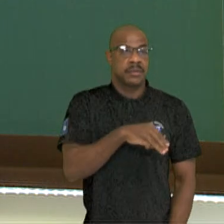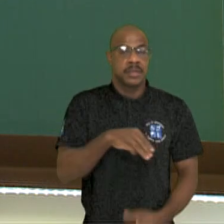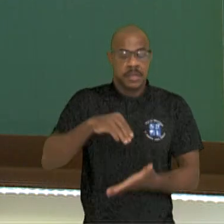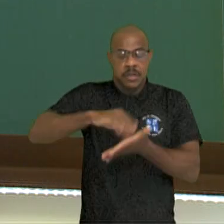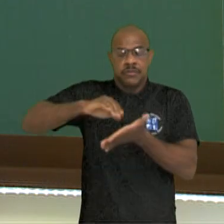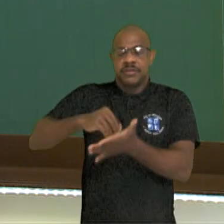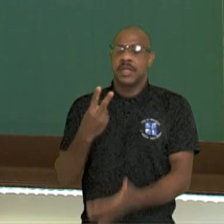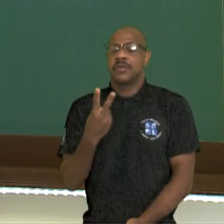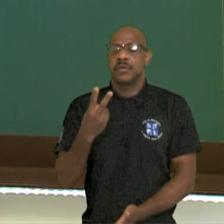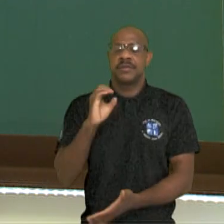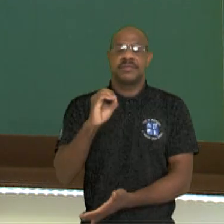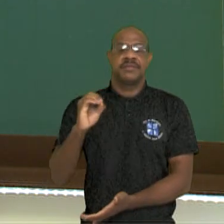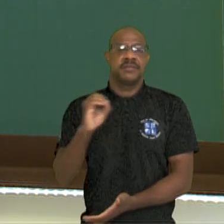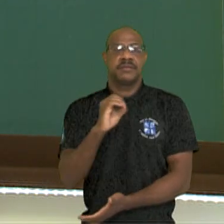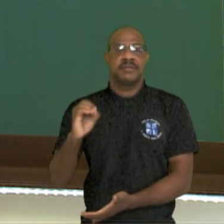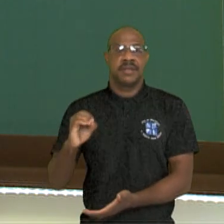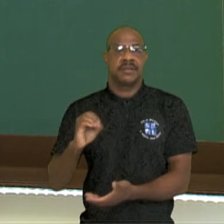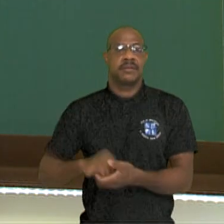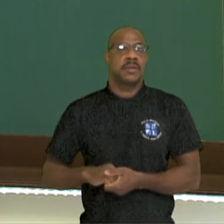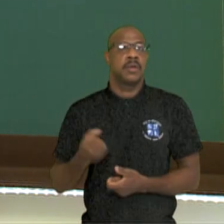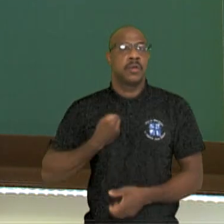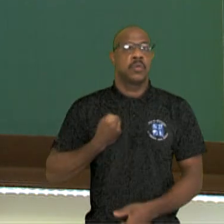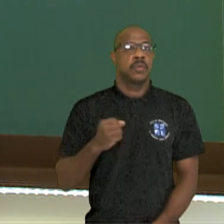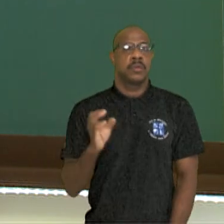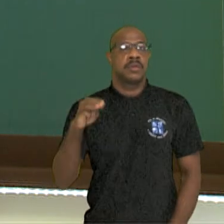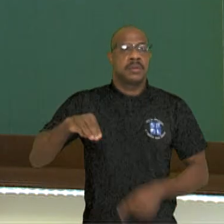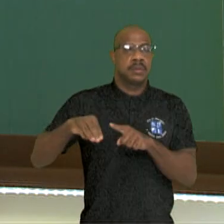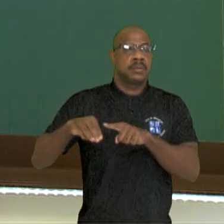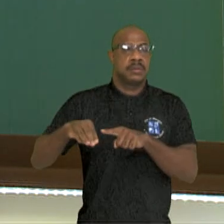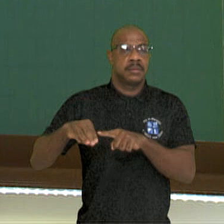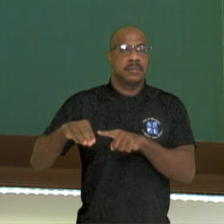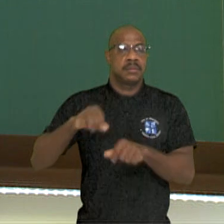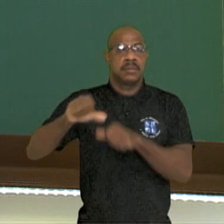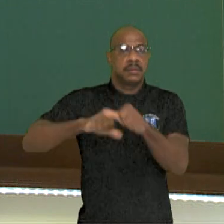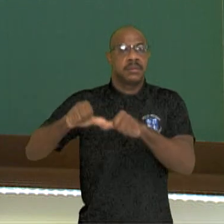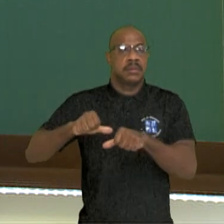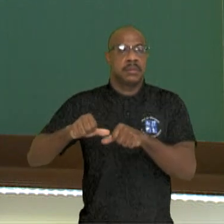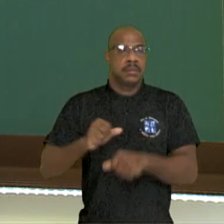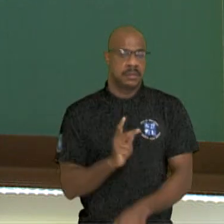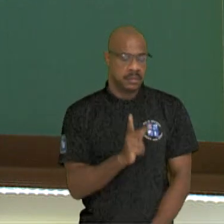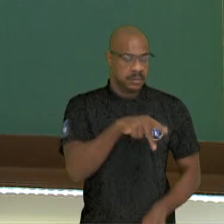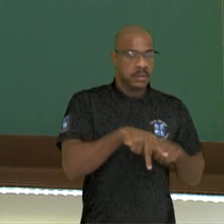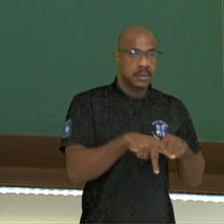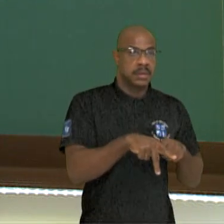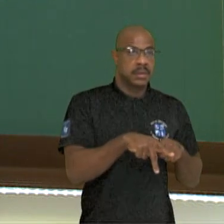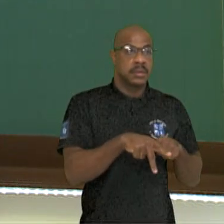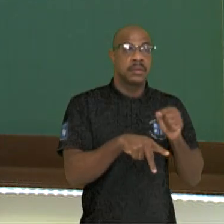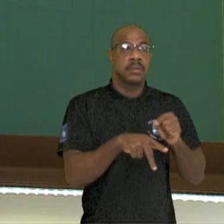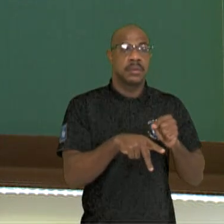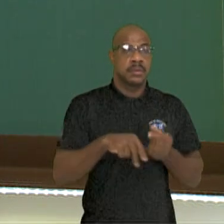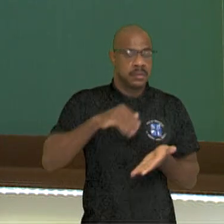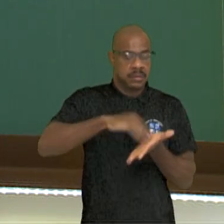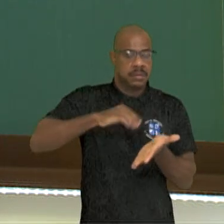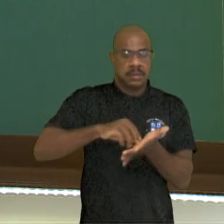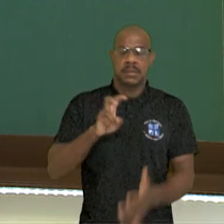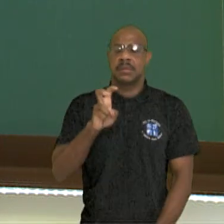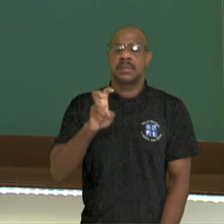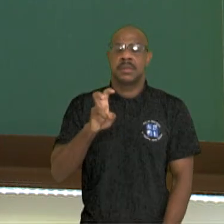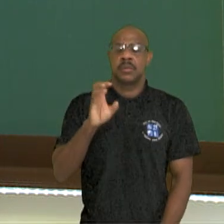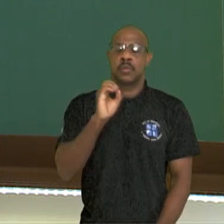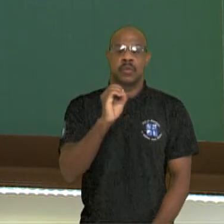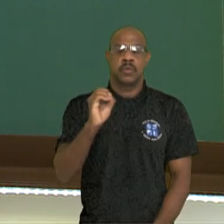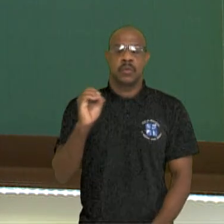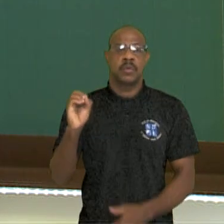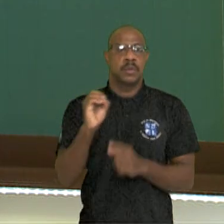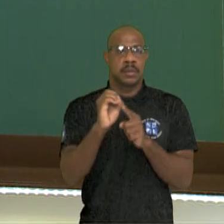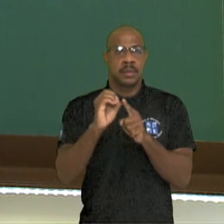Quando um número está em centímetros e eu quero transformá-lo em quilômetros, eu elimino 5 zeros.